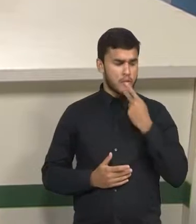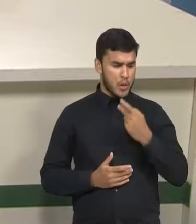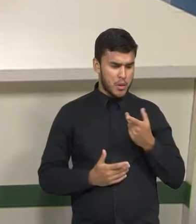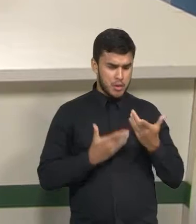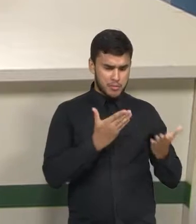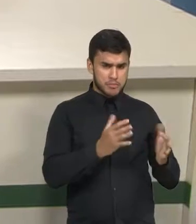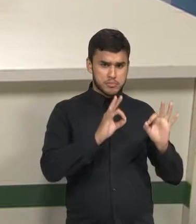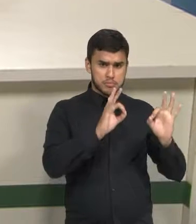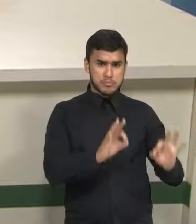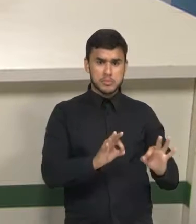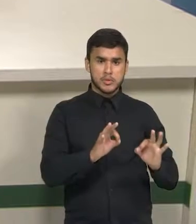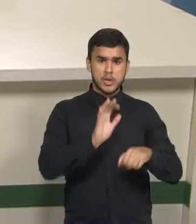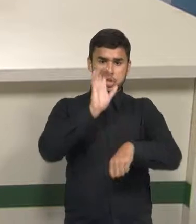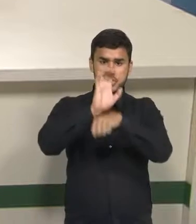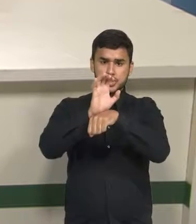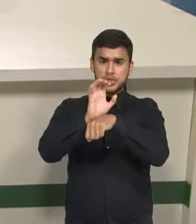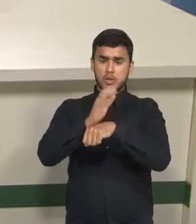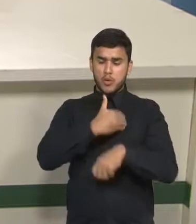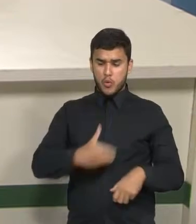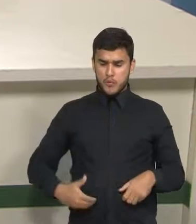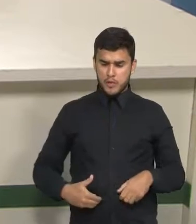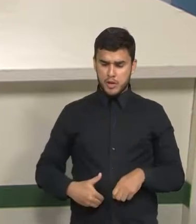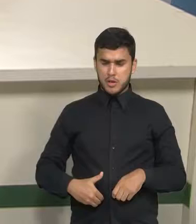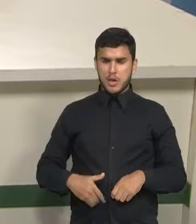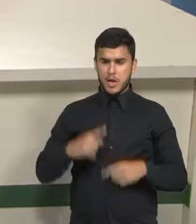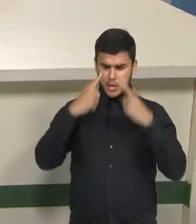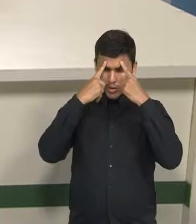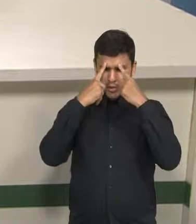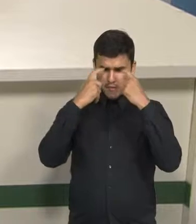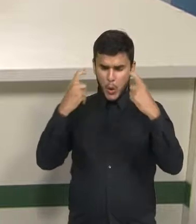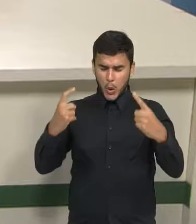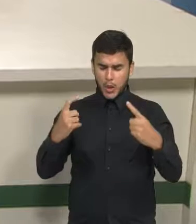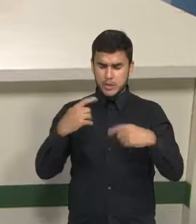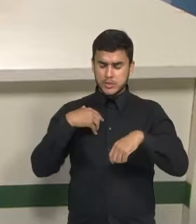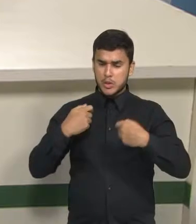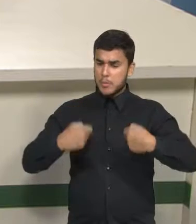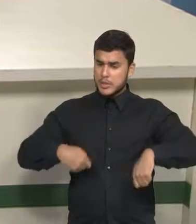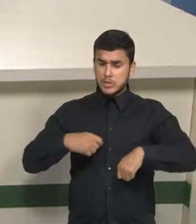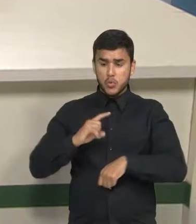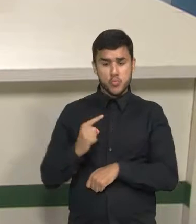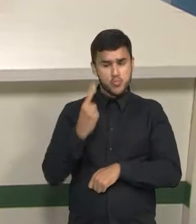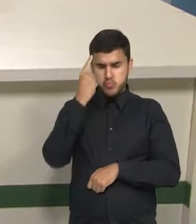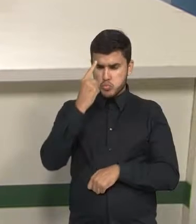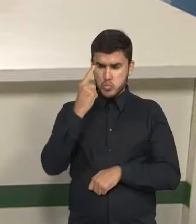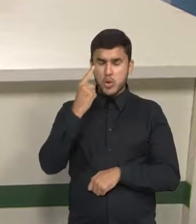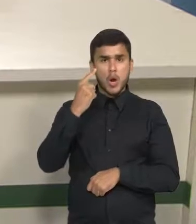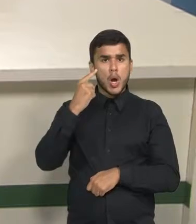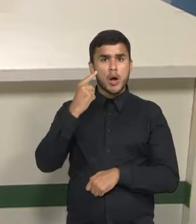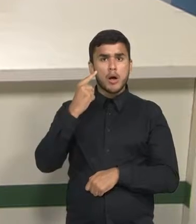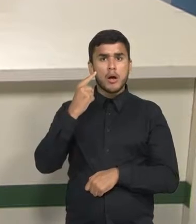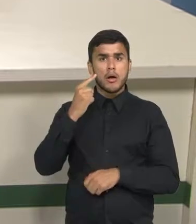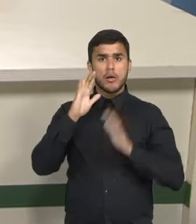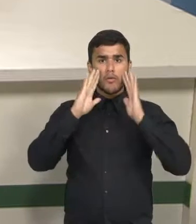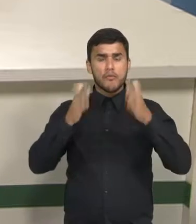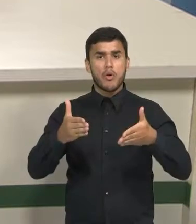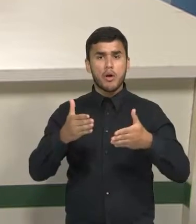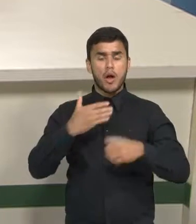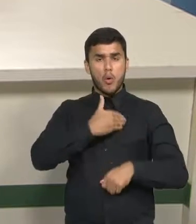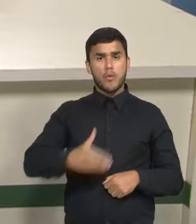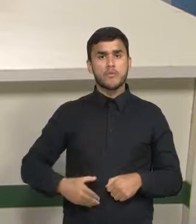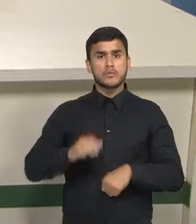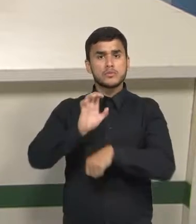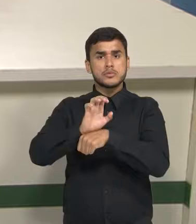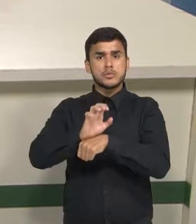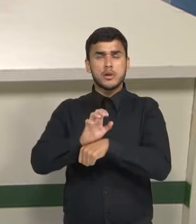Estado. E o Código Penal, né? A primeira coisa que tem que ser feita a primeira reforma que deveria ser feita